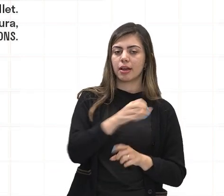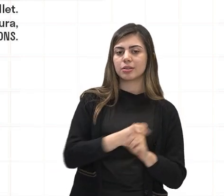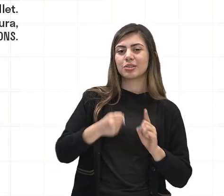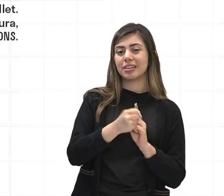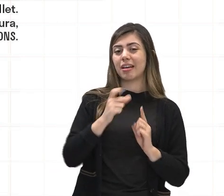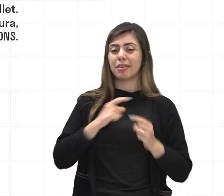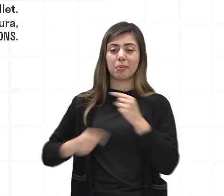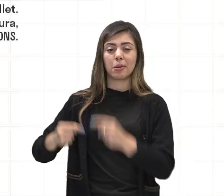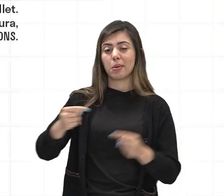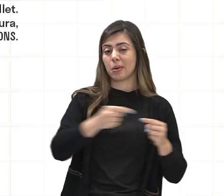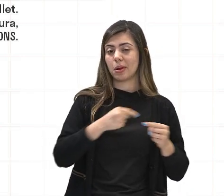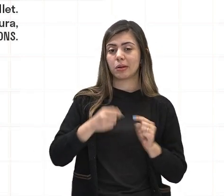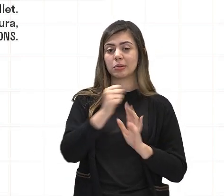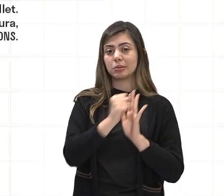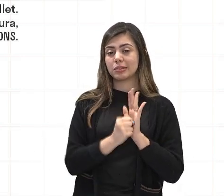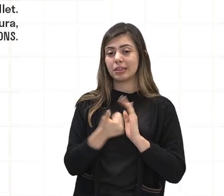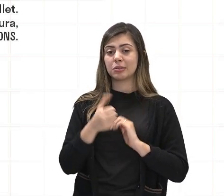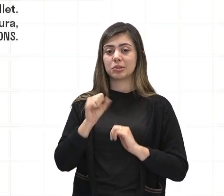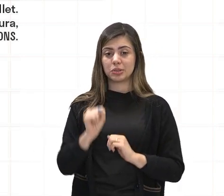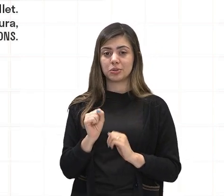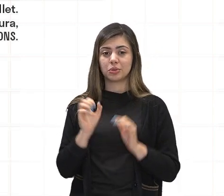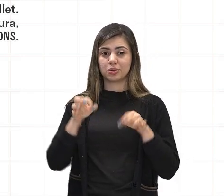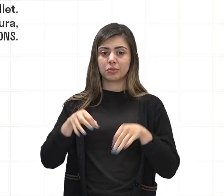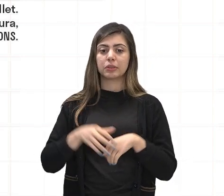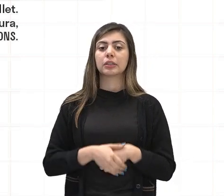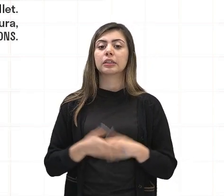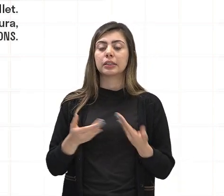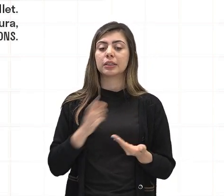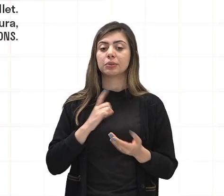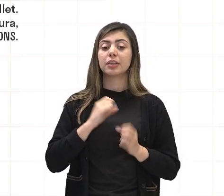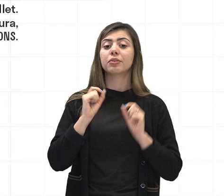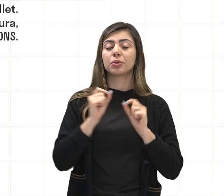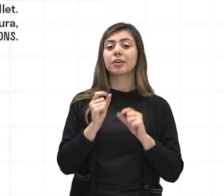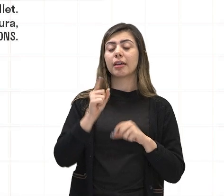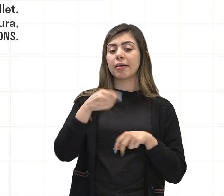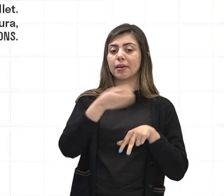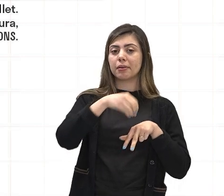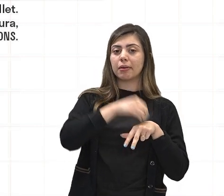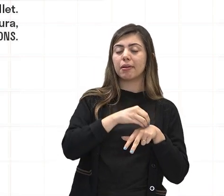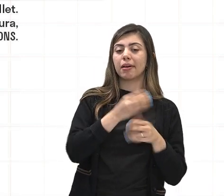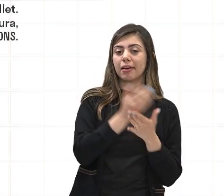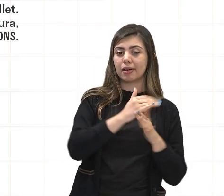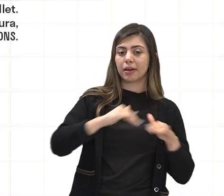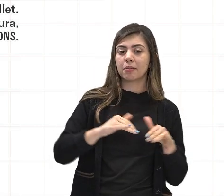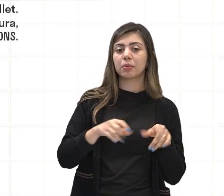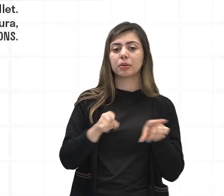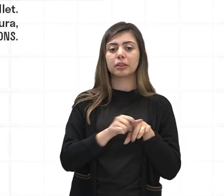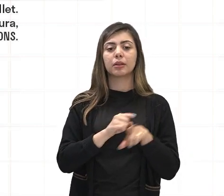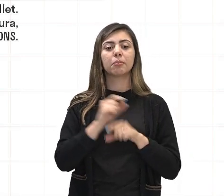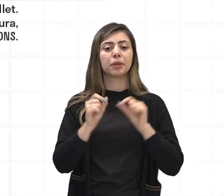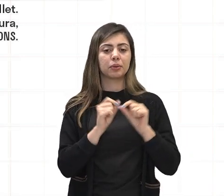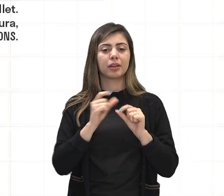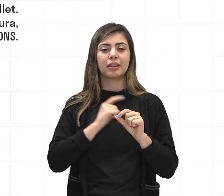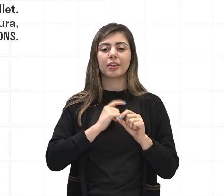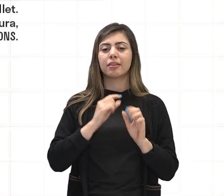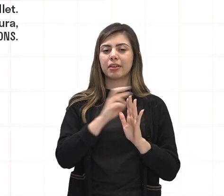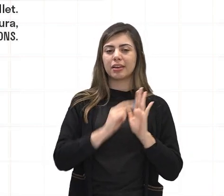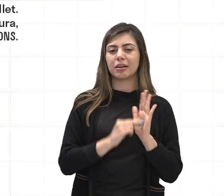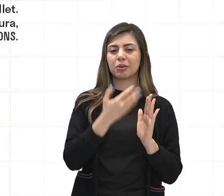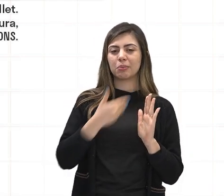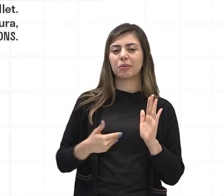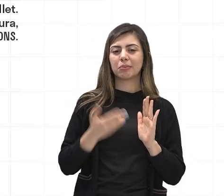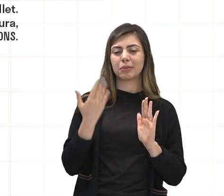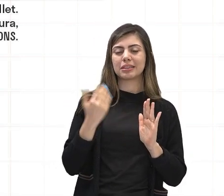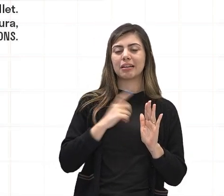monarquia absolutista e do antigo regime de privilégios na França. Governada por Luís XVI, a sociedade